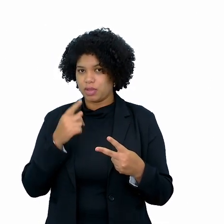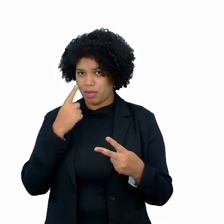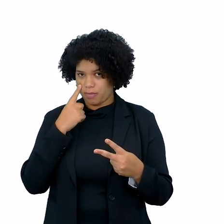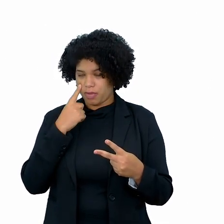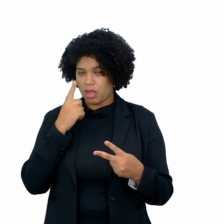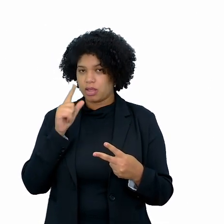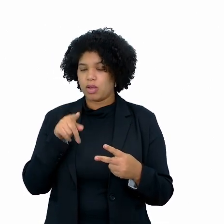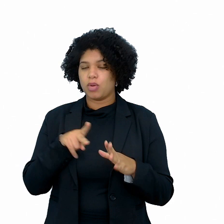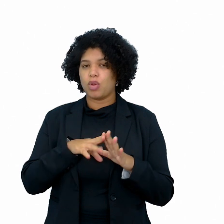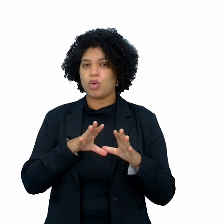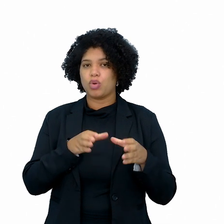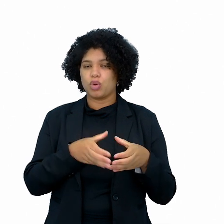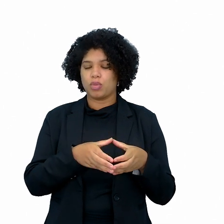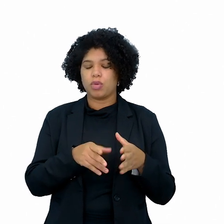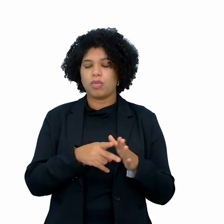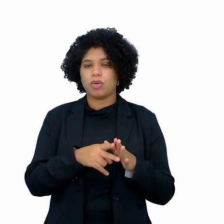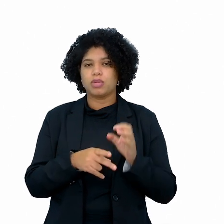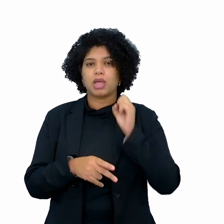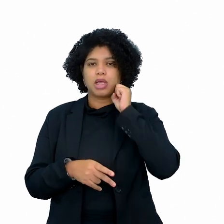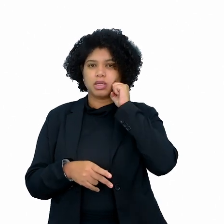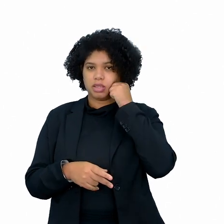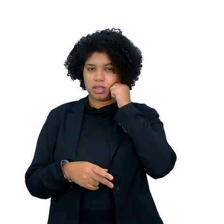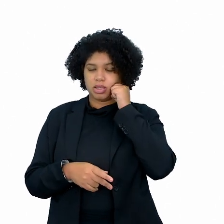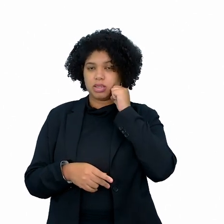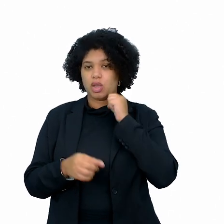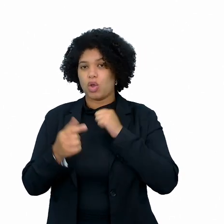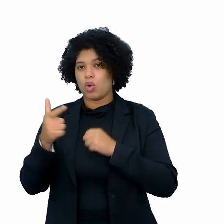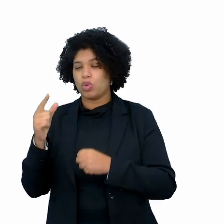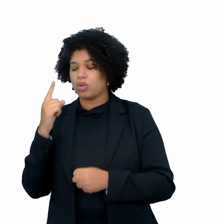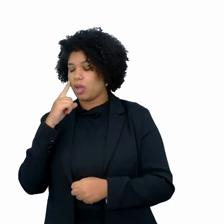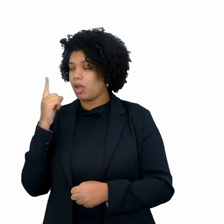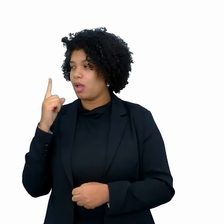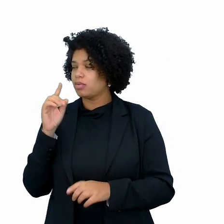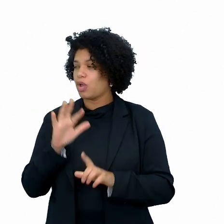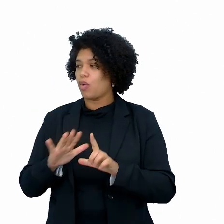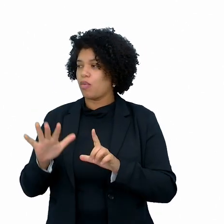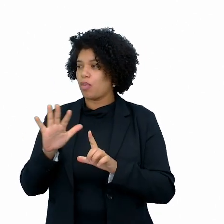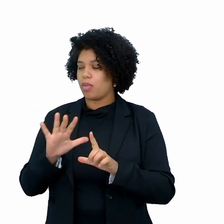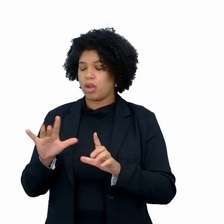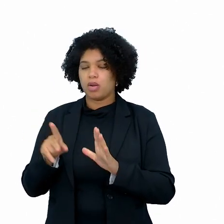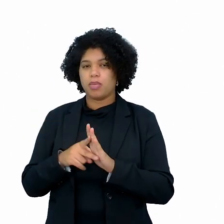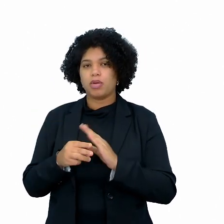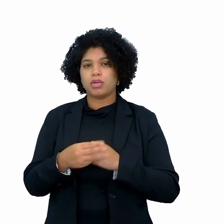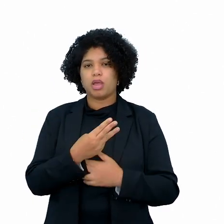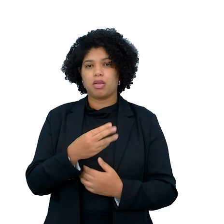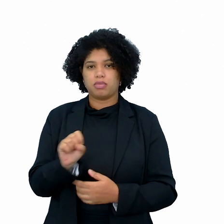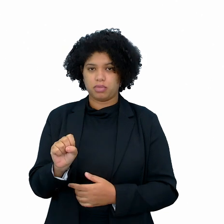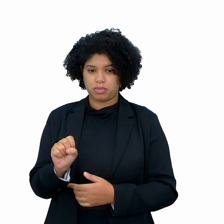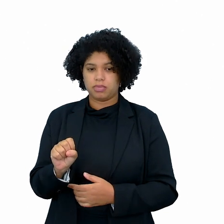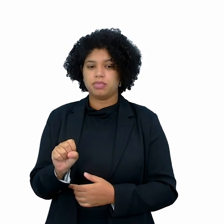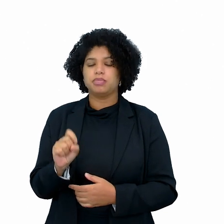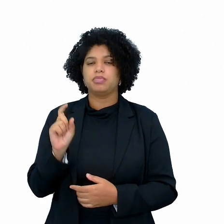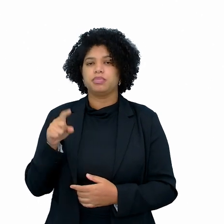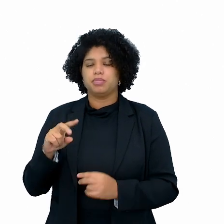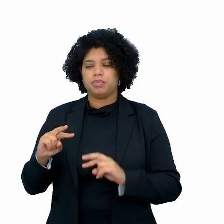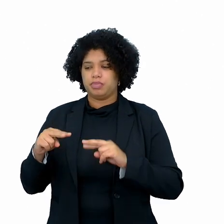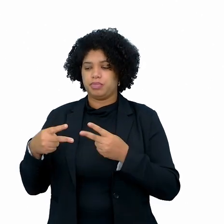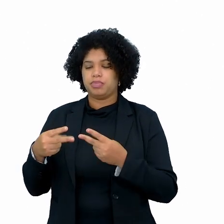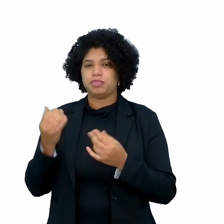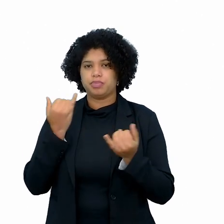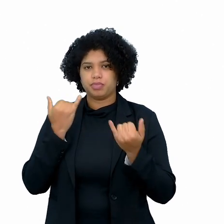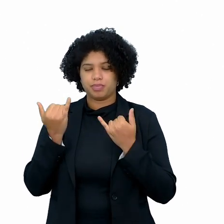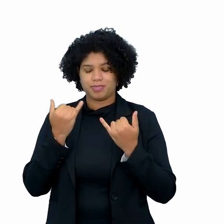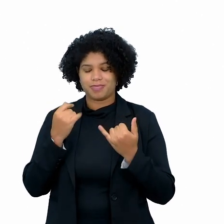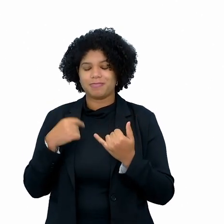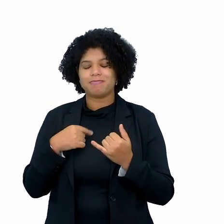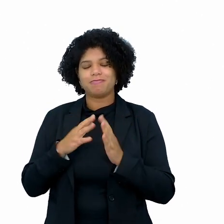comunidade de ciências e esse QR Code leva para um outro formulário, né, onde também a gente vai receber as informações deles, contamos